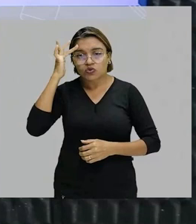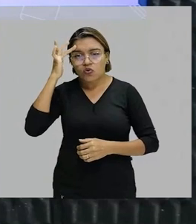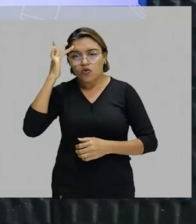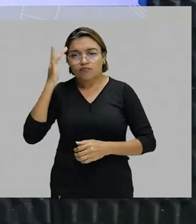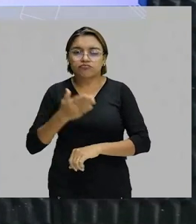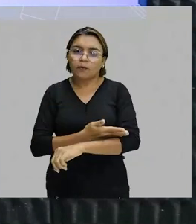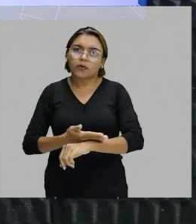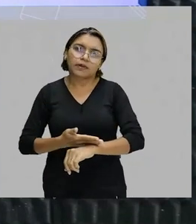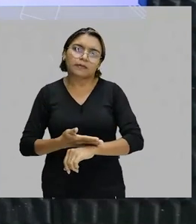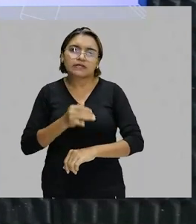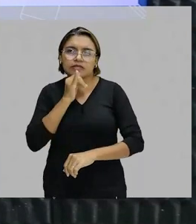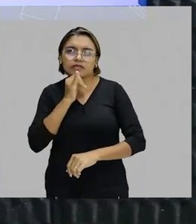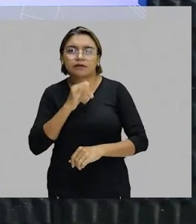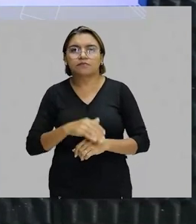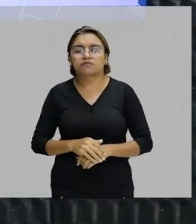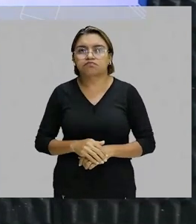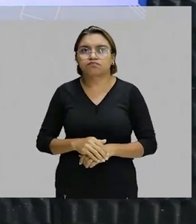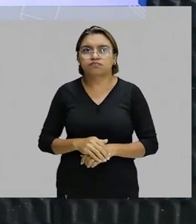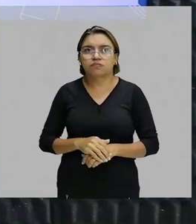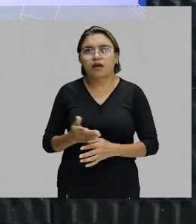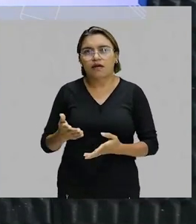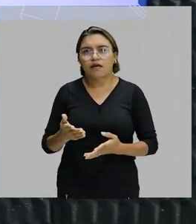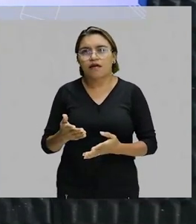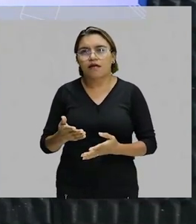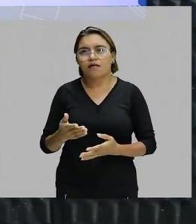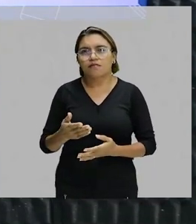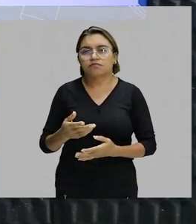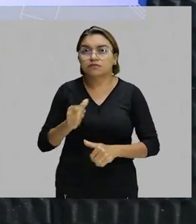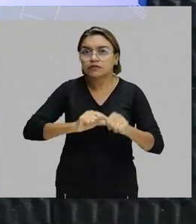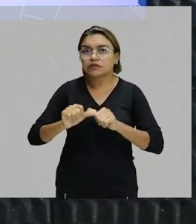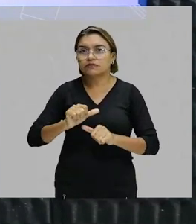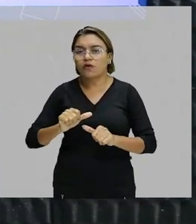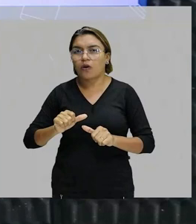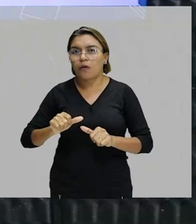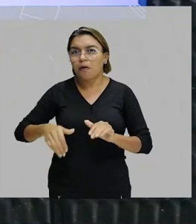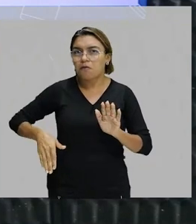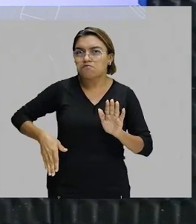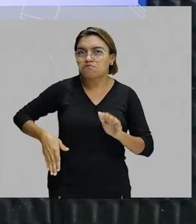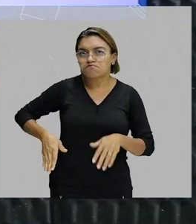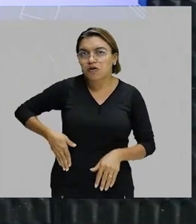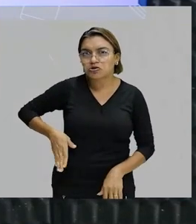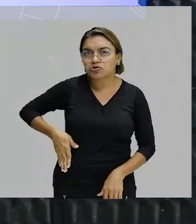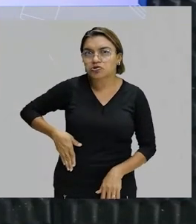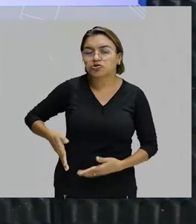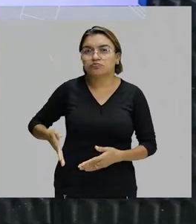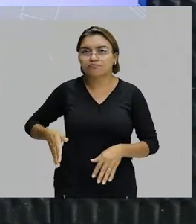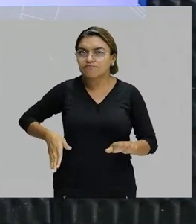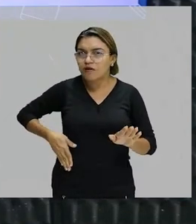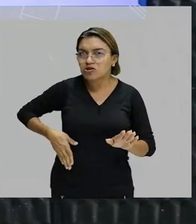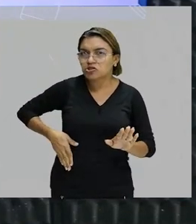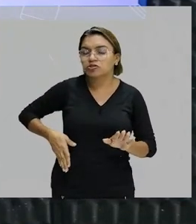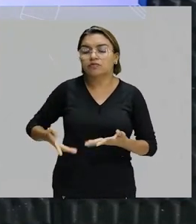desviante por exemplo se torna um bandido devido à sua condição racial ou genética então existia naquele momento